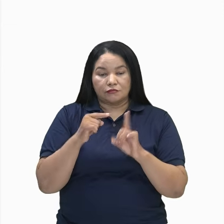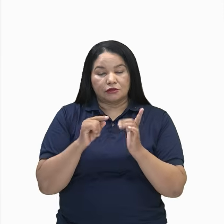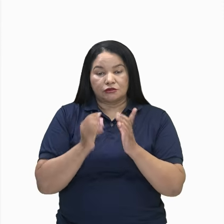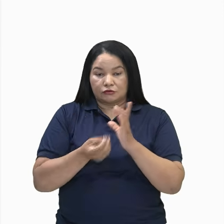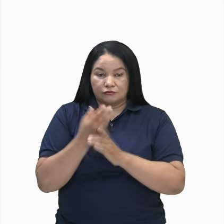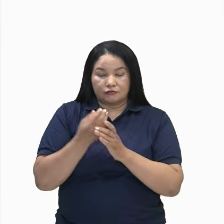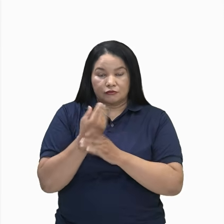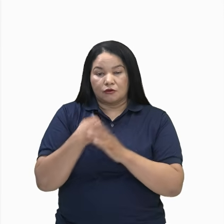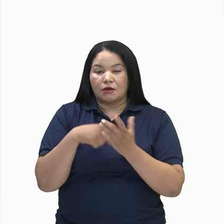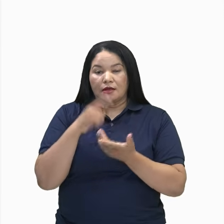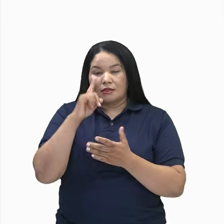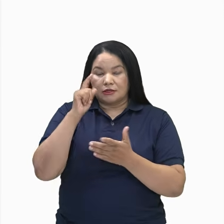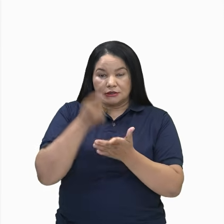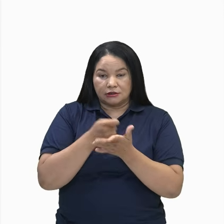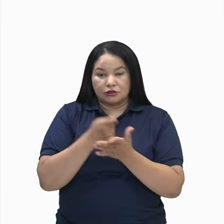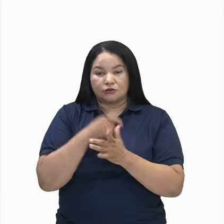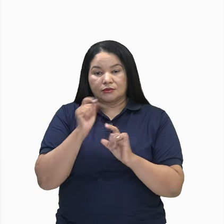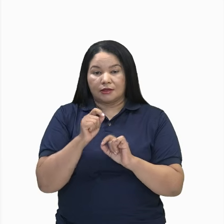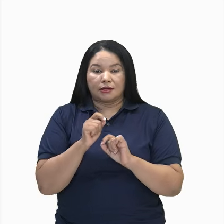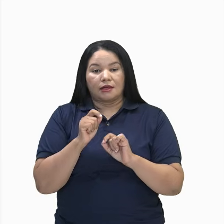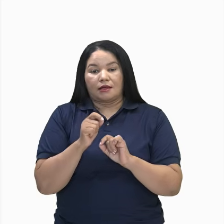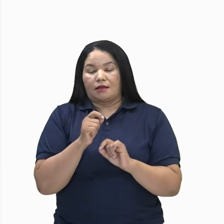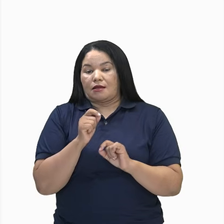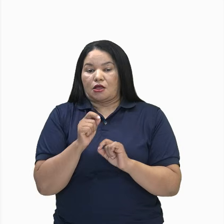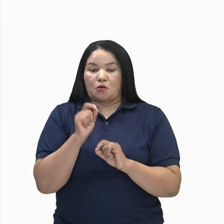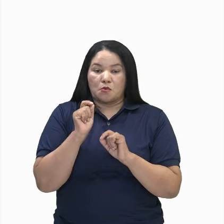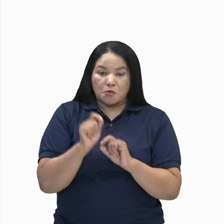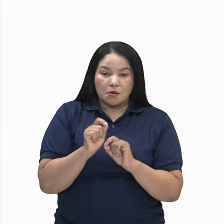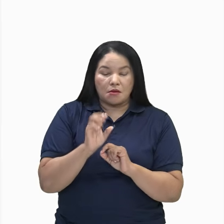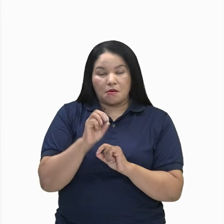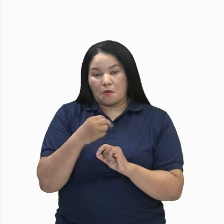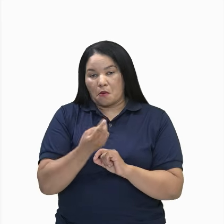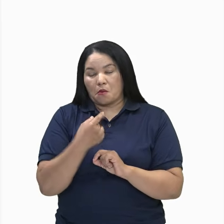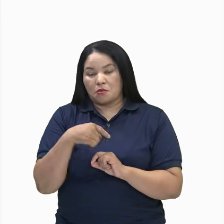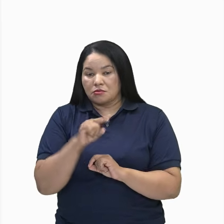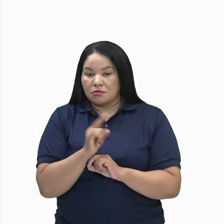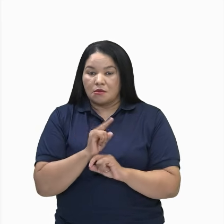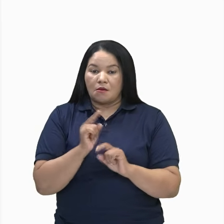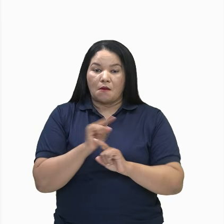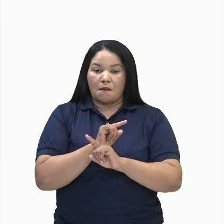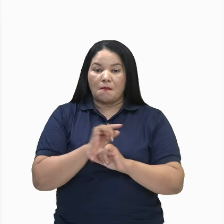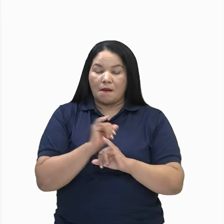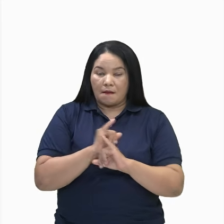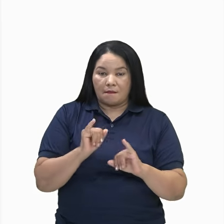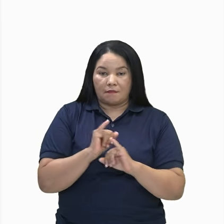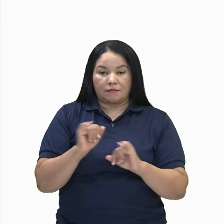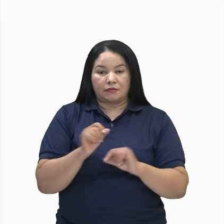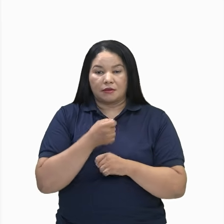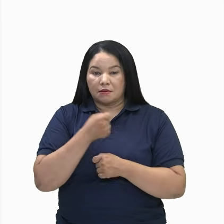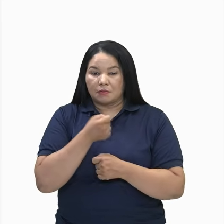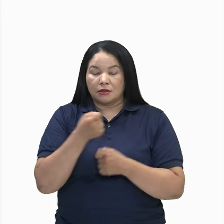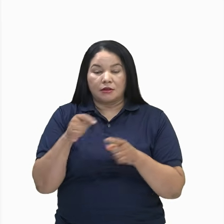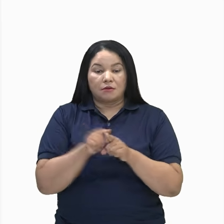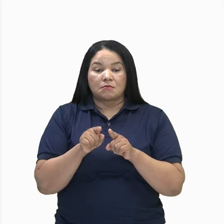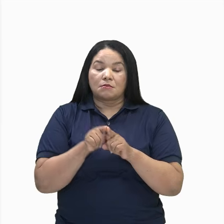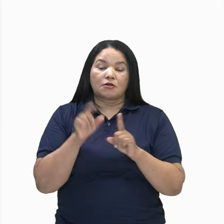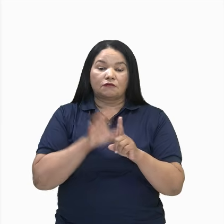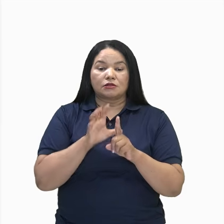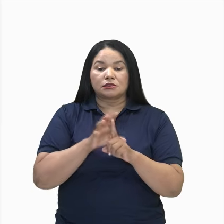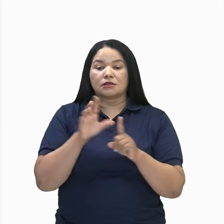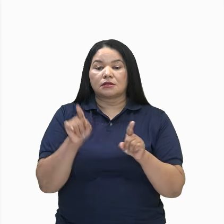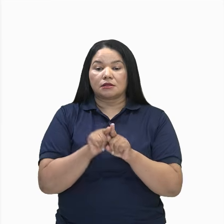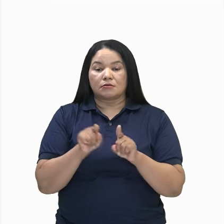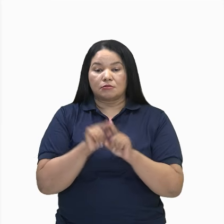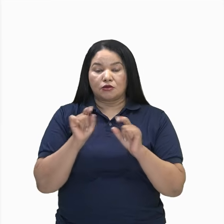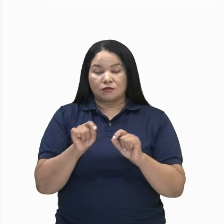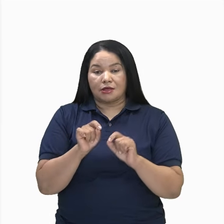na decisão sobre o que é ou não uma reportagem, influenciando também